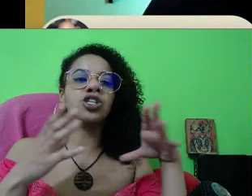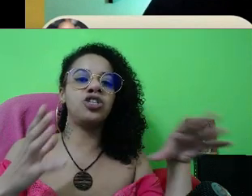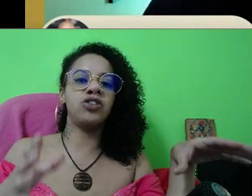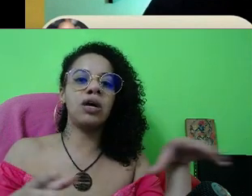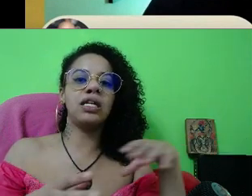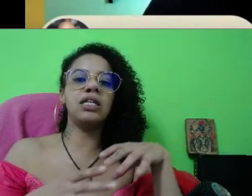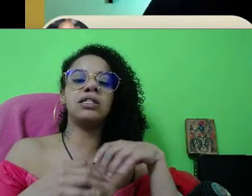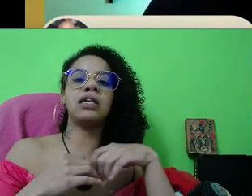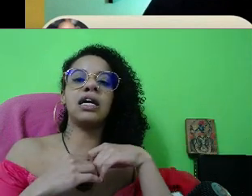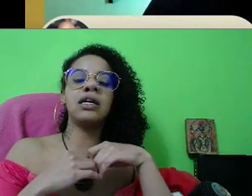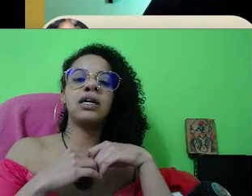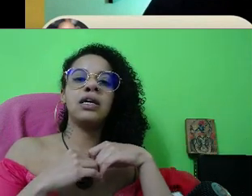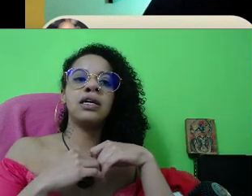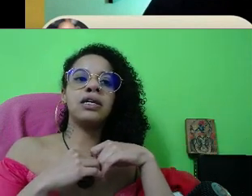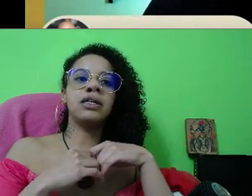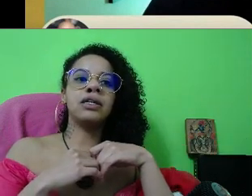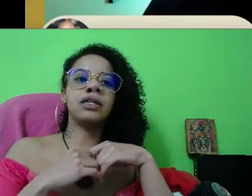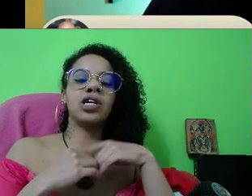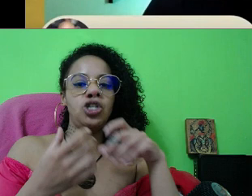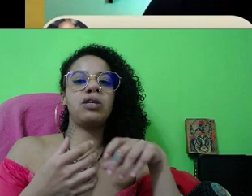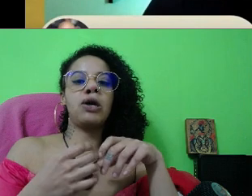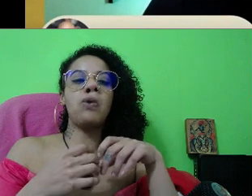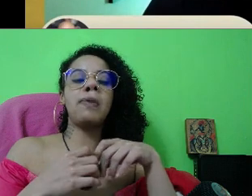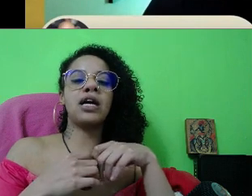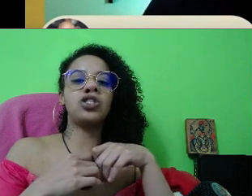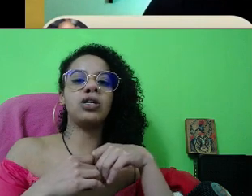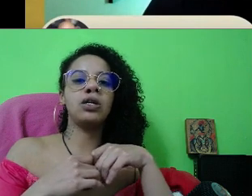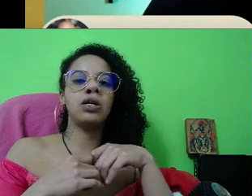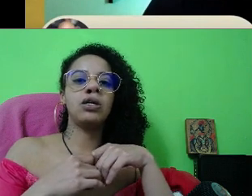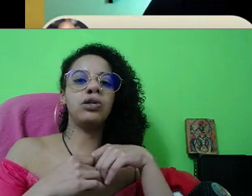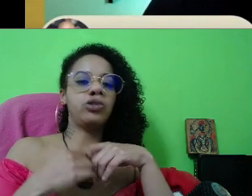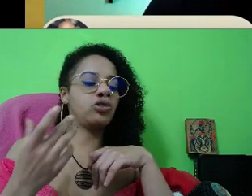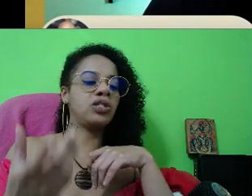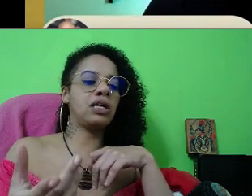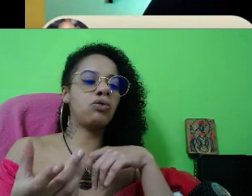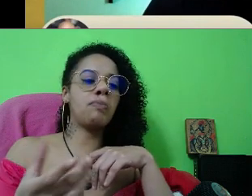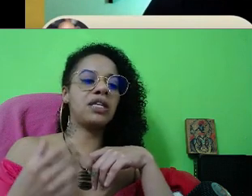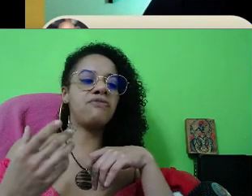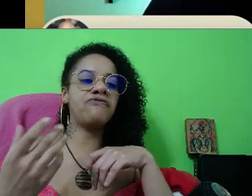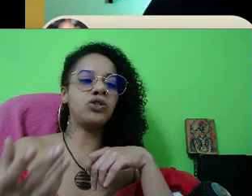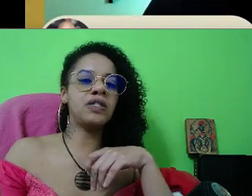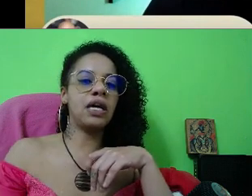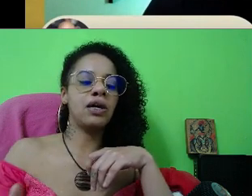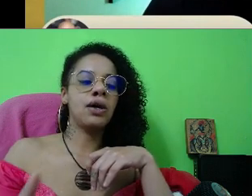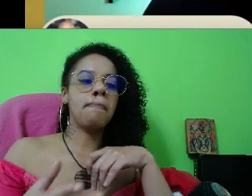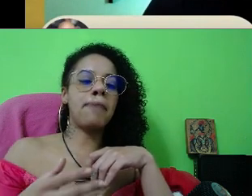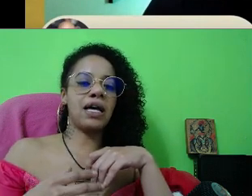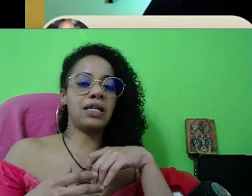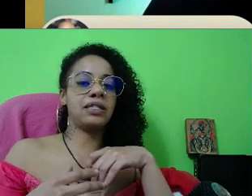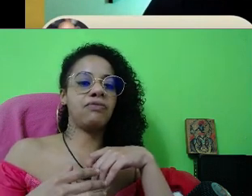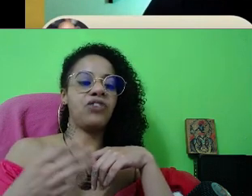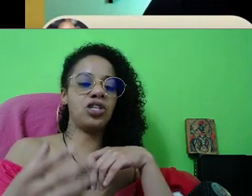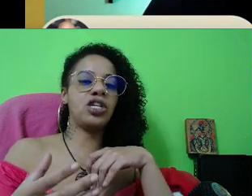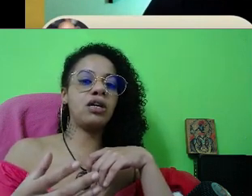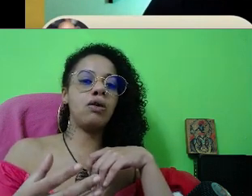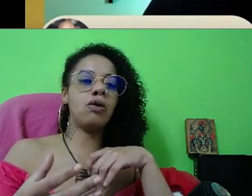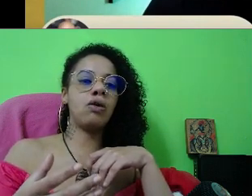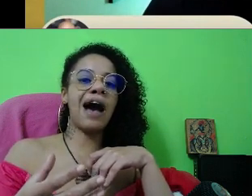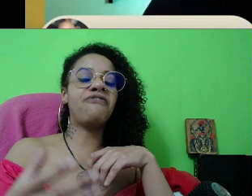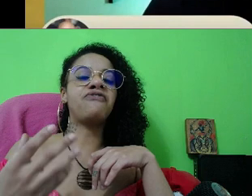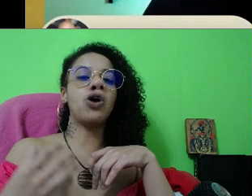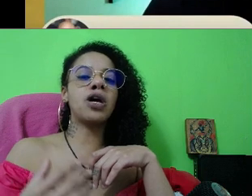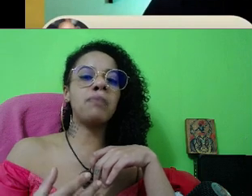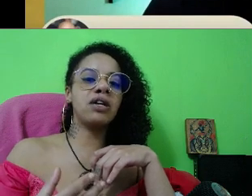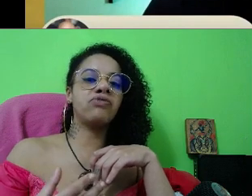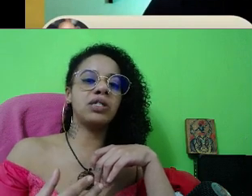meritocrática individualista né que a gente também combate não estou dizendo combater você mas veja